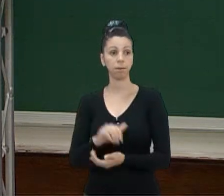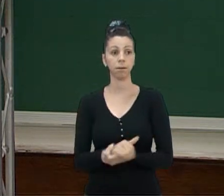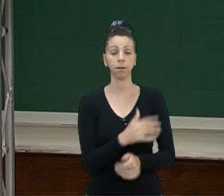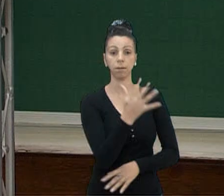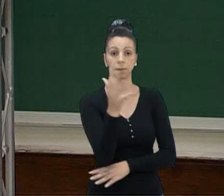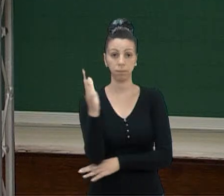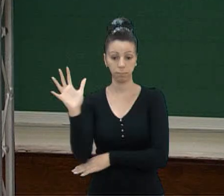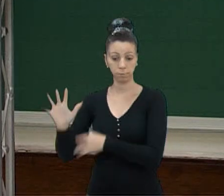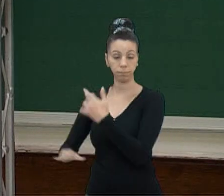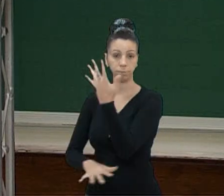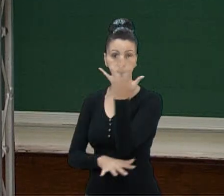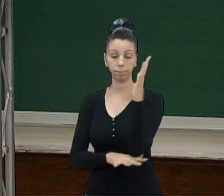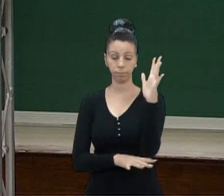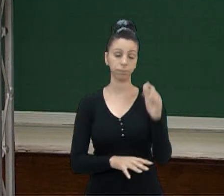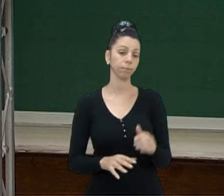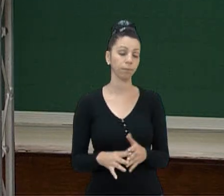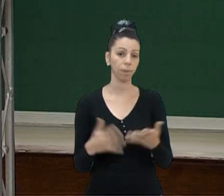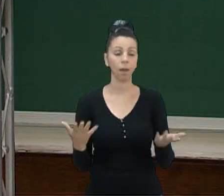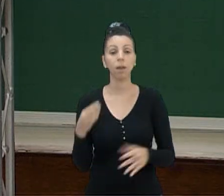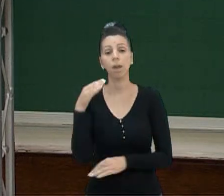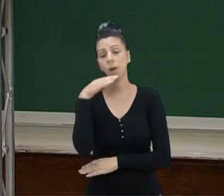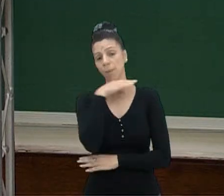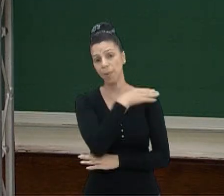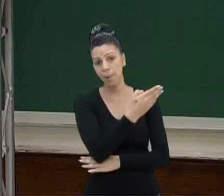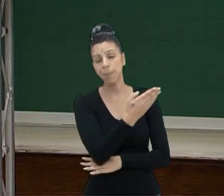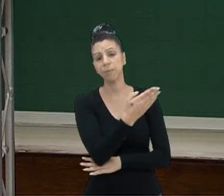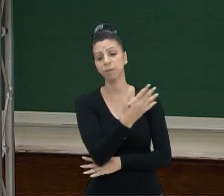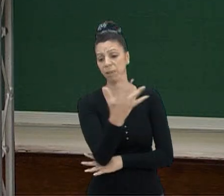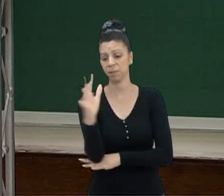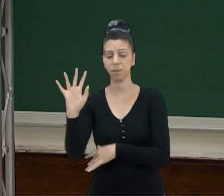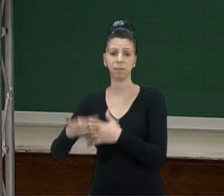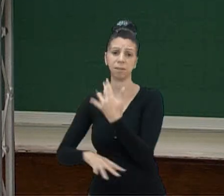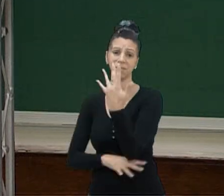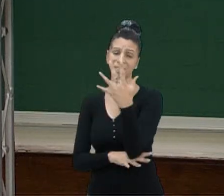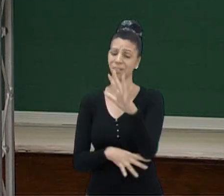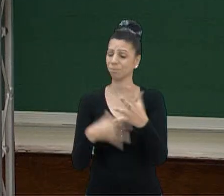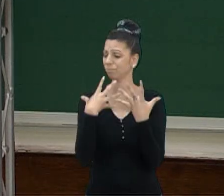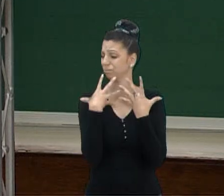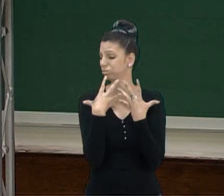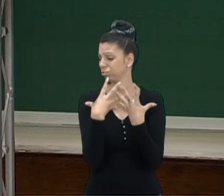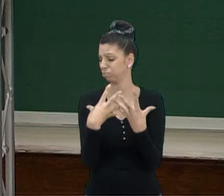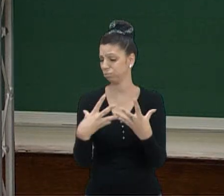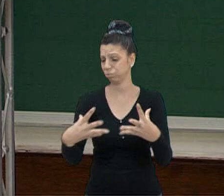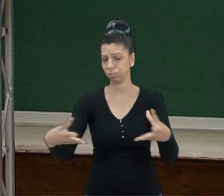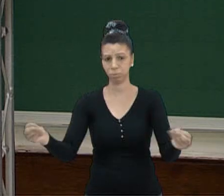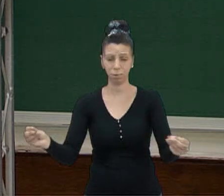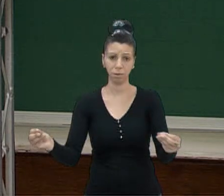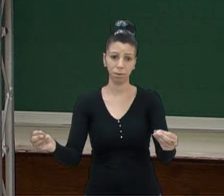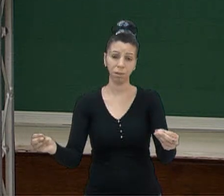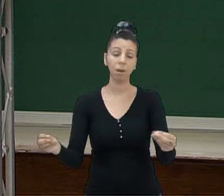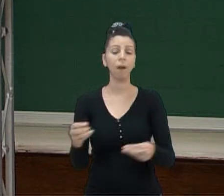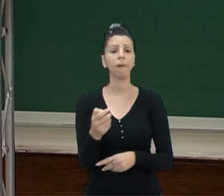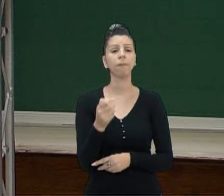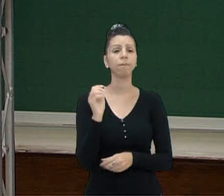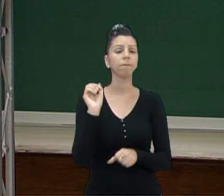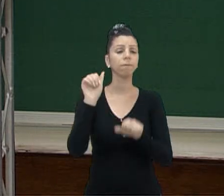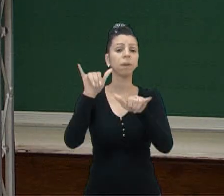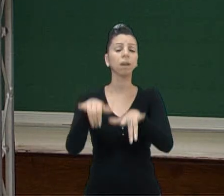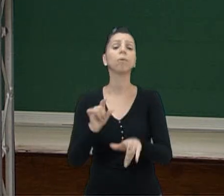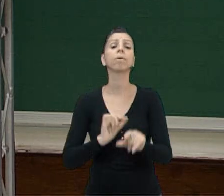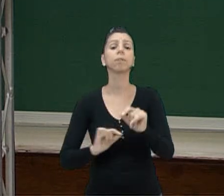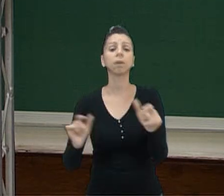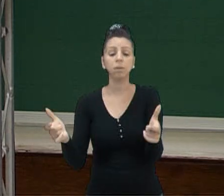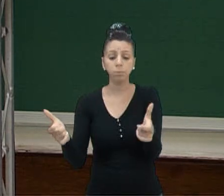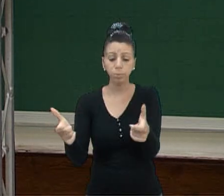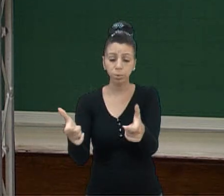florestas temperadas. Claro que hoje essas florestas estão bastante devastadas, sobraram pequenos